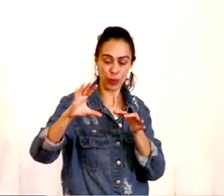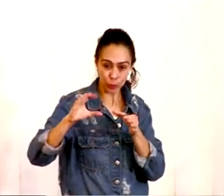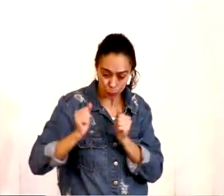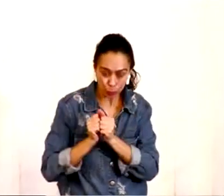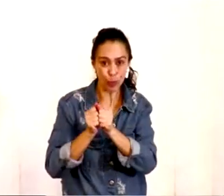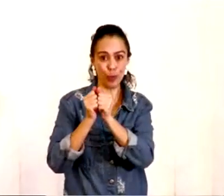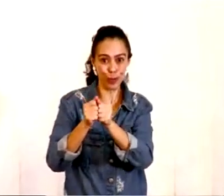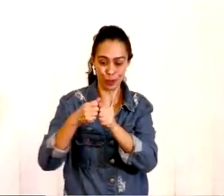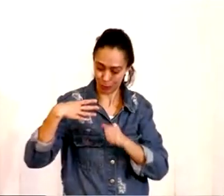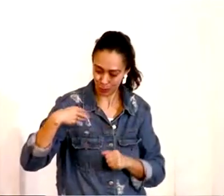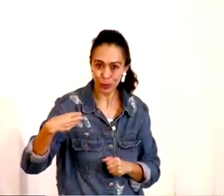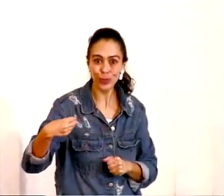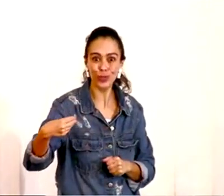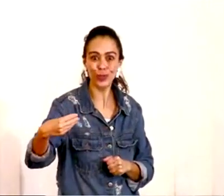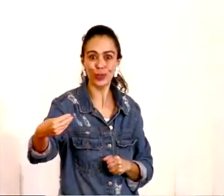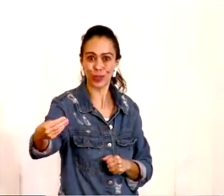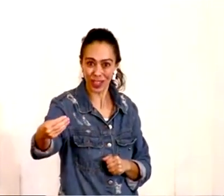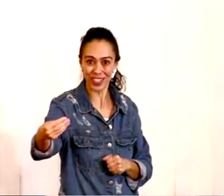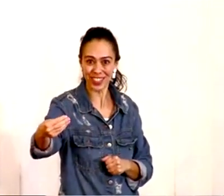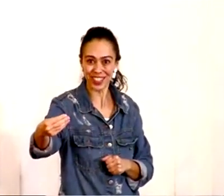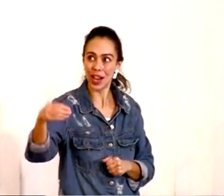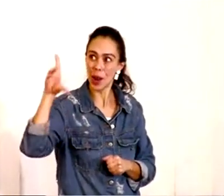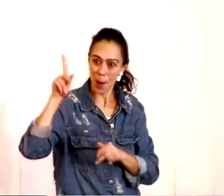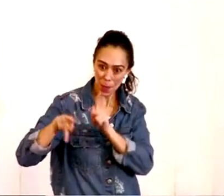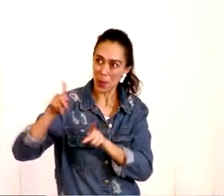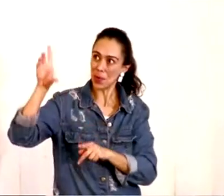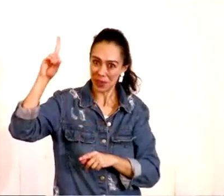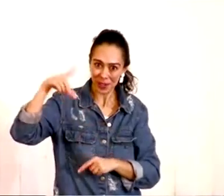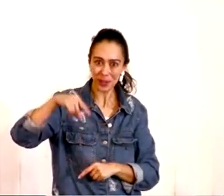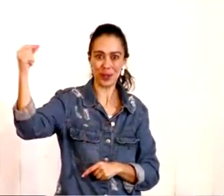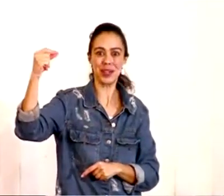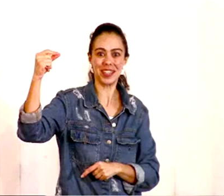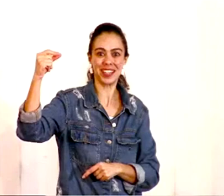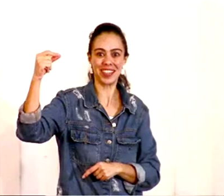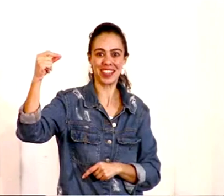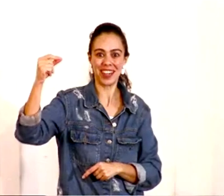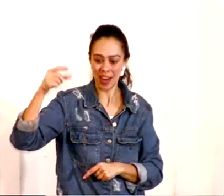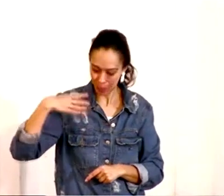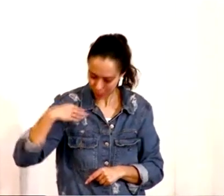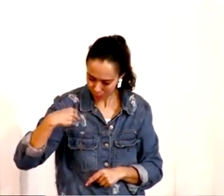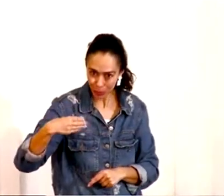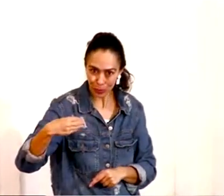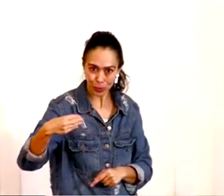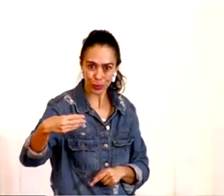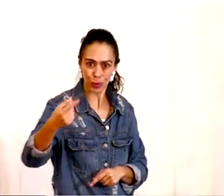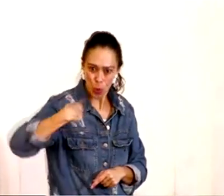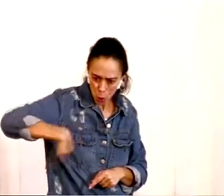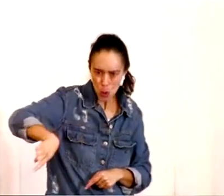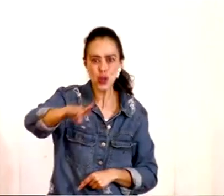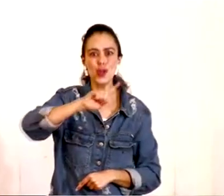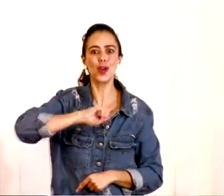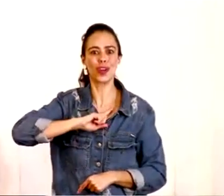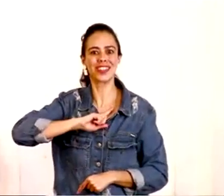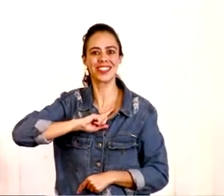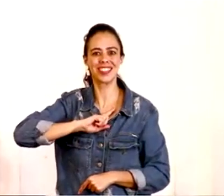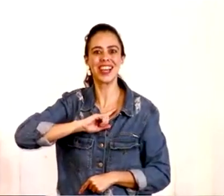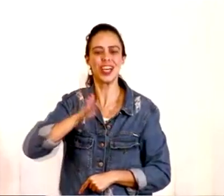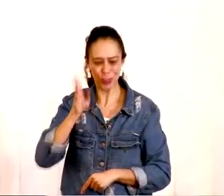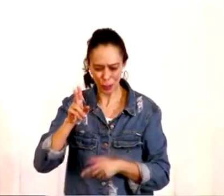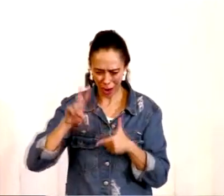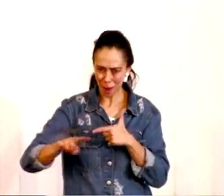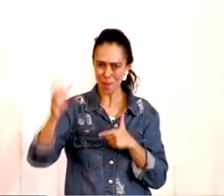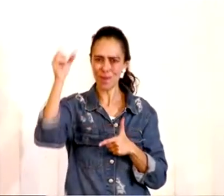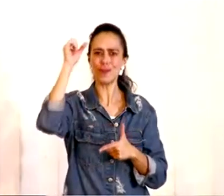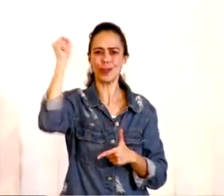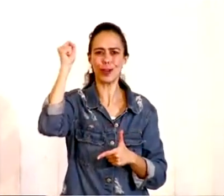guerra com aqueles que são da semente da serpente. No entanto, nós já temos a vitória decretada pelo